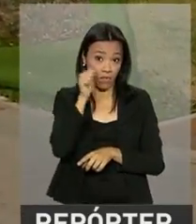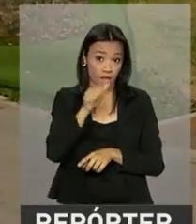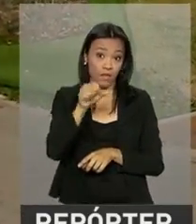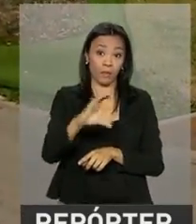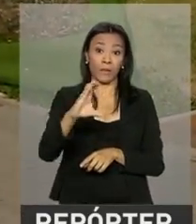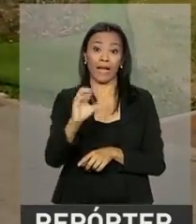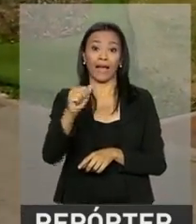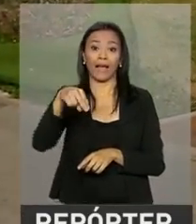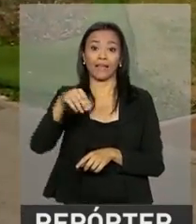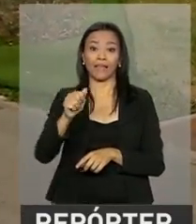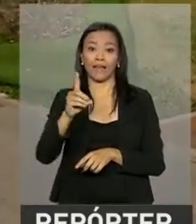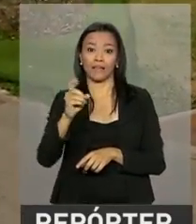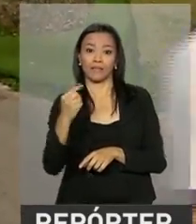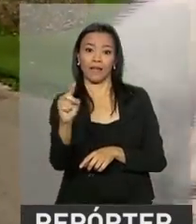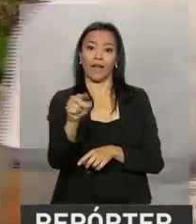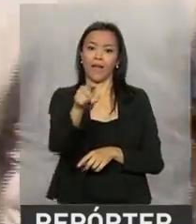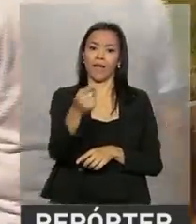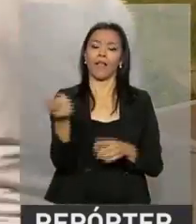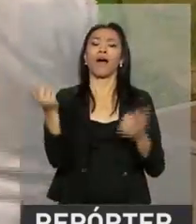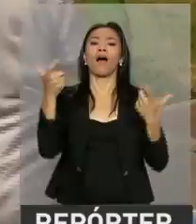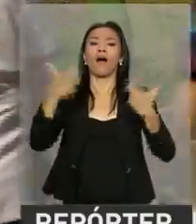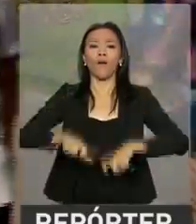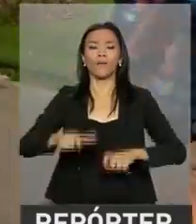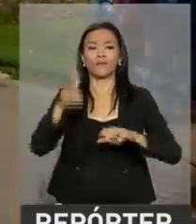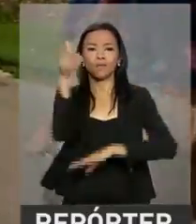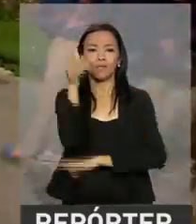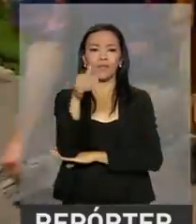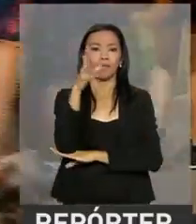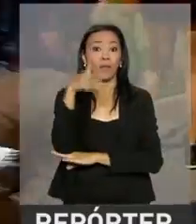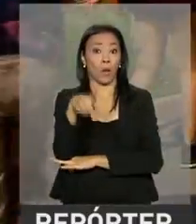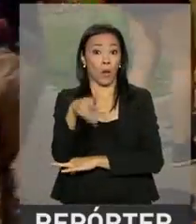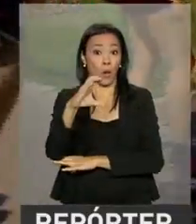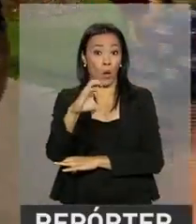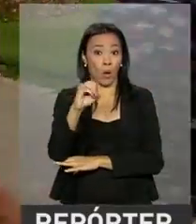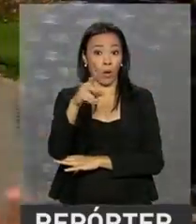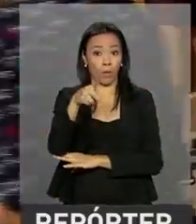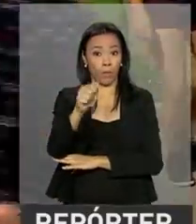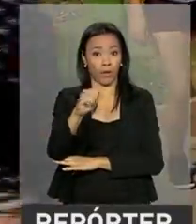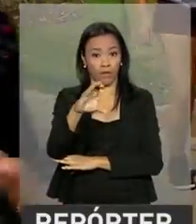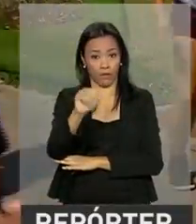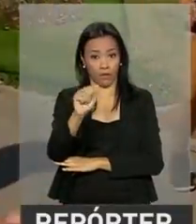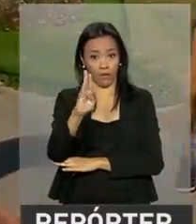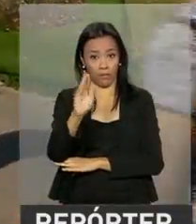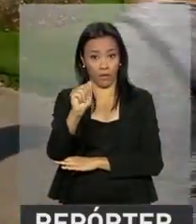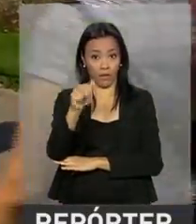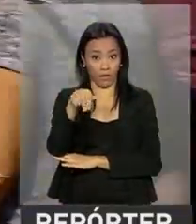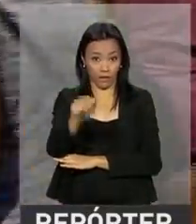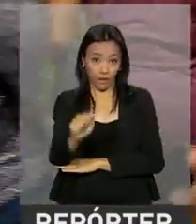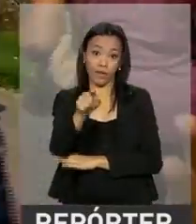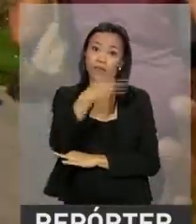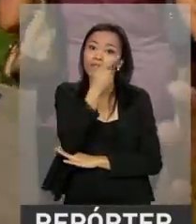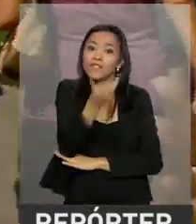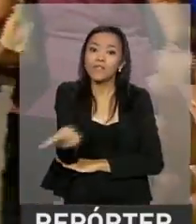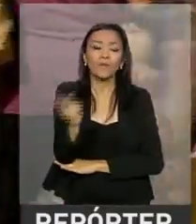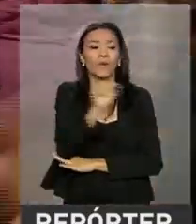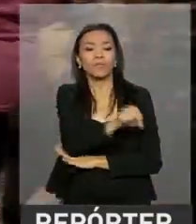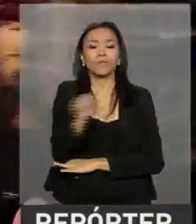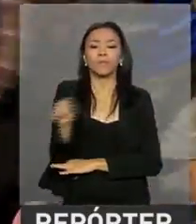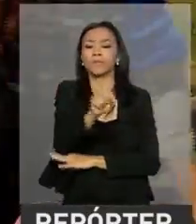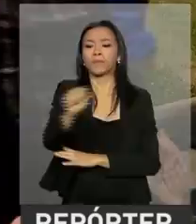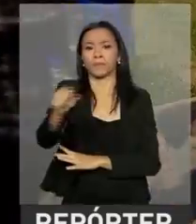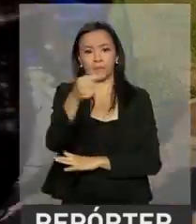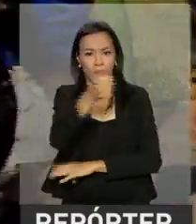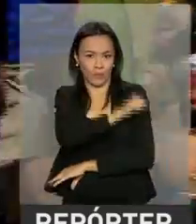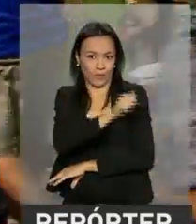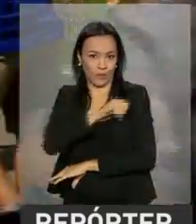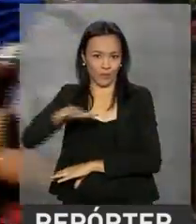Janeiro. Ela está hospedada em Copacabana, já assistiu a algumas competições e visitou pontos turísticos da cidade. O